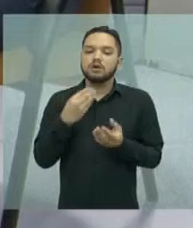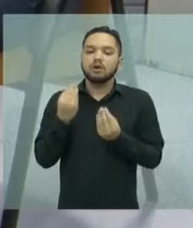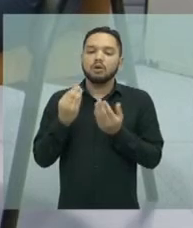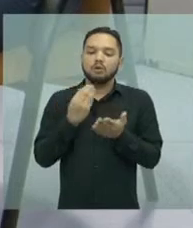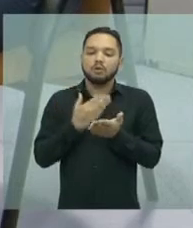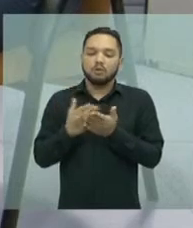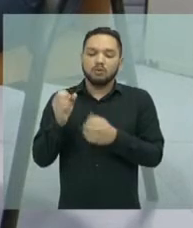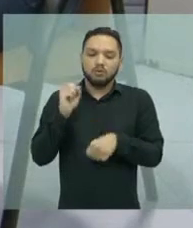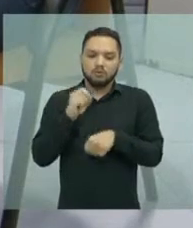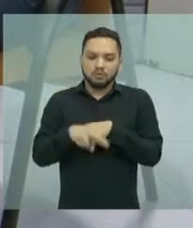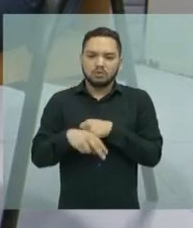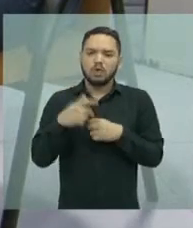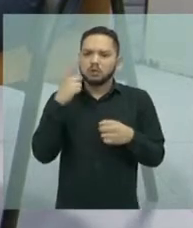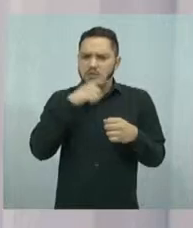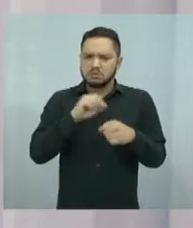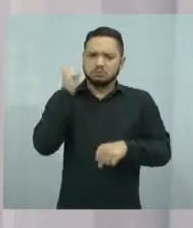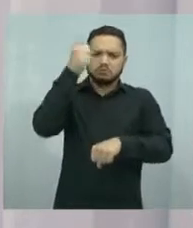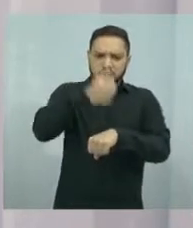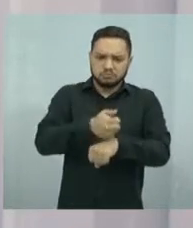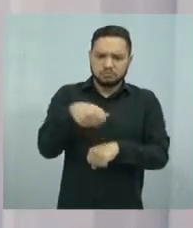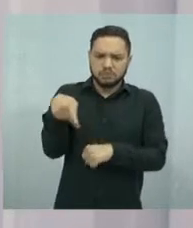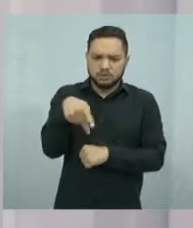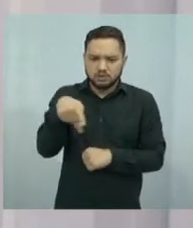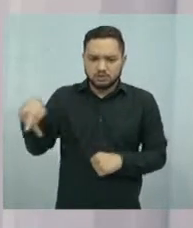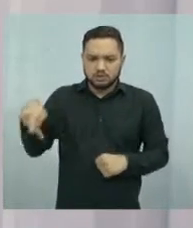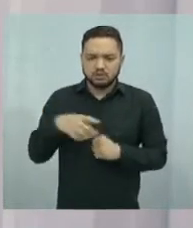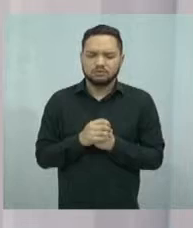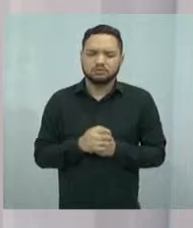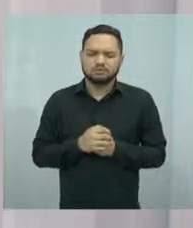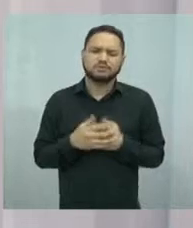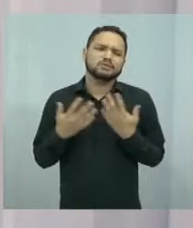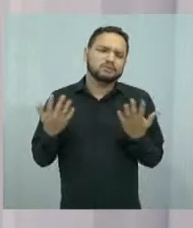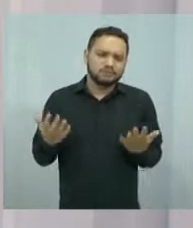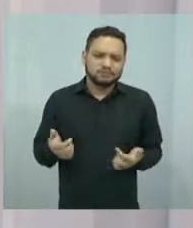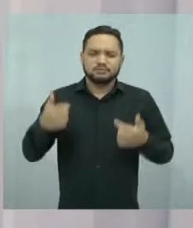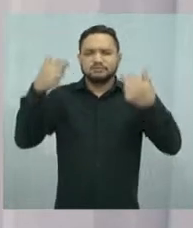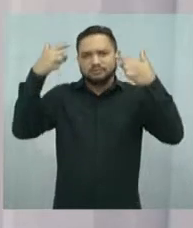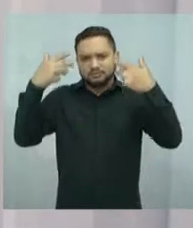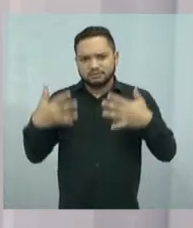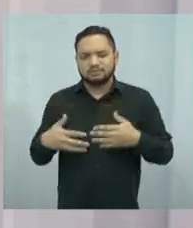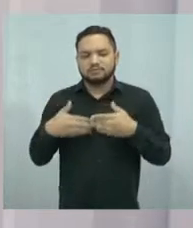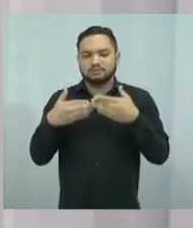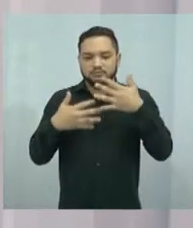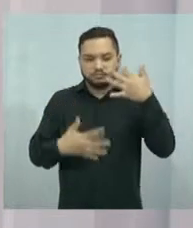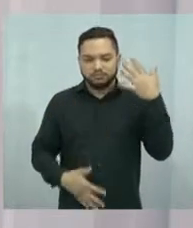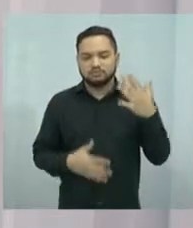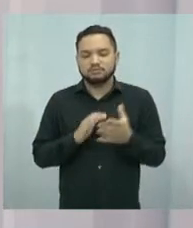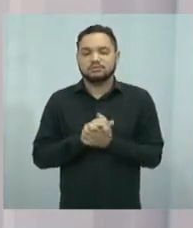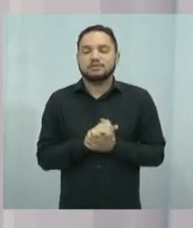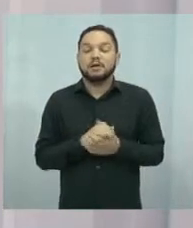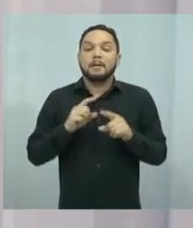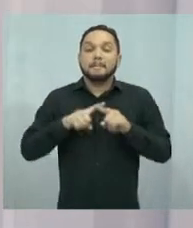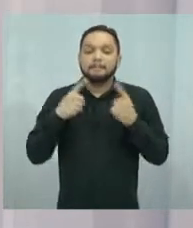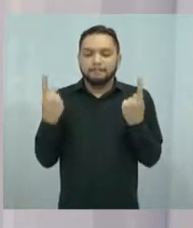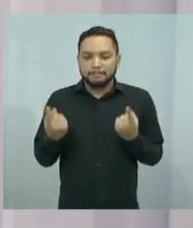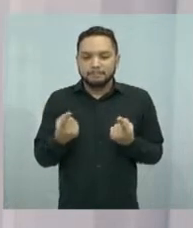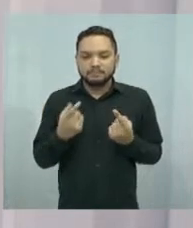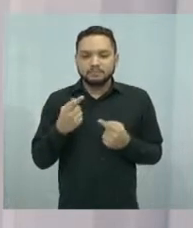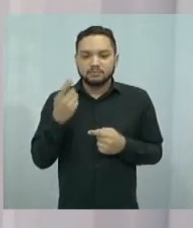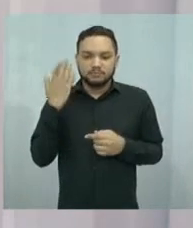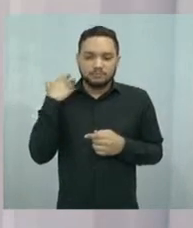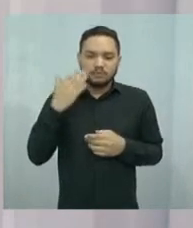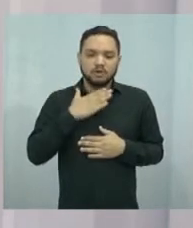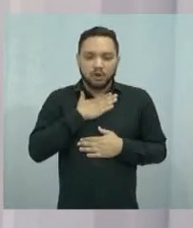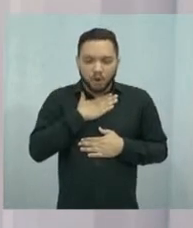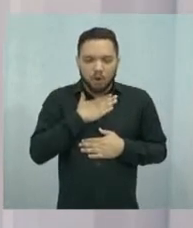né, e chegou a presidente? É uma longa história, mas toda história parte de um ponto inicial. Eu já gostava de